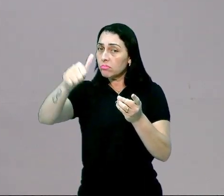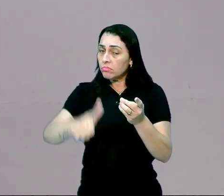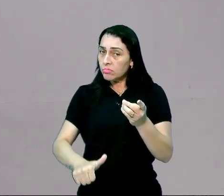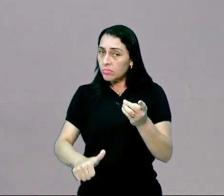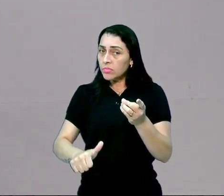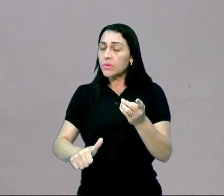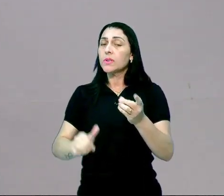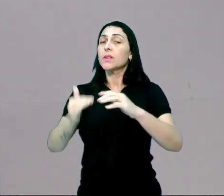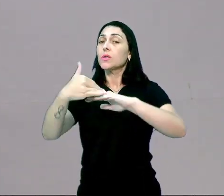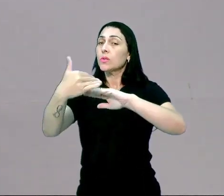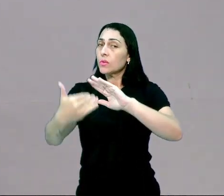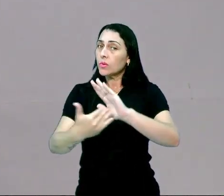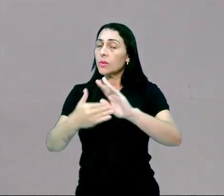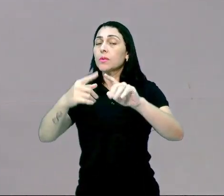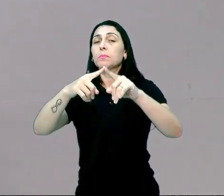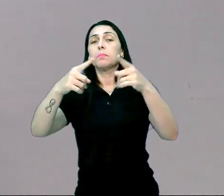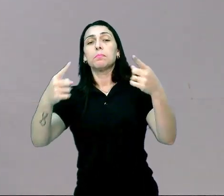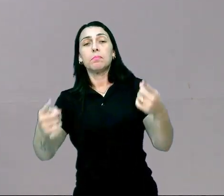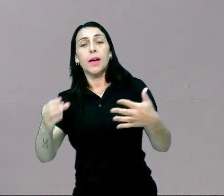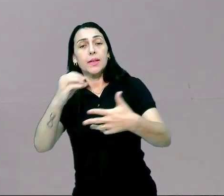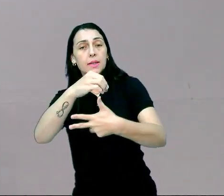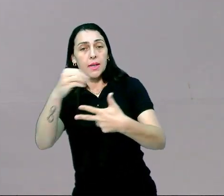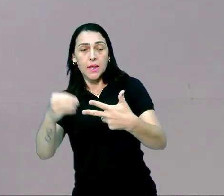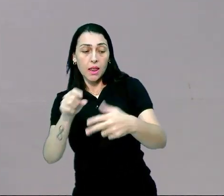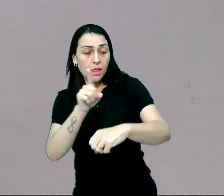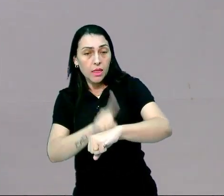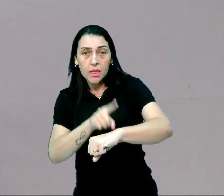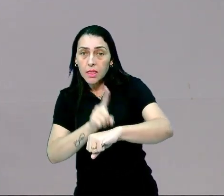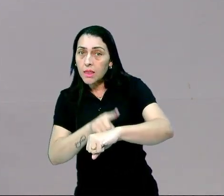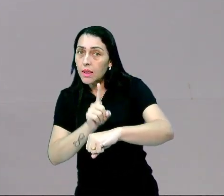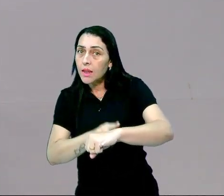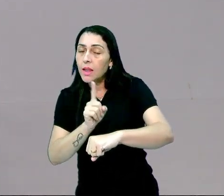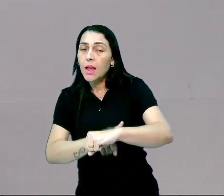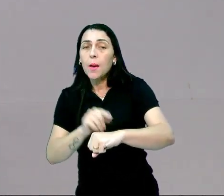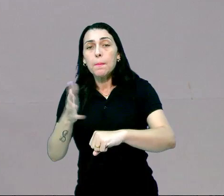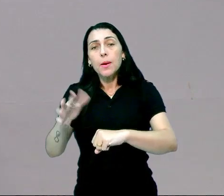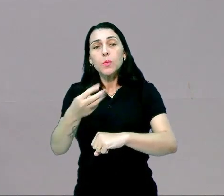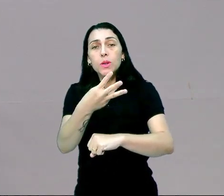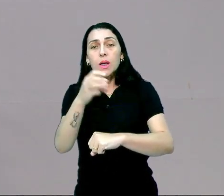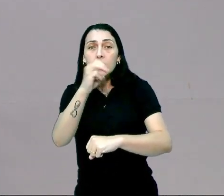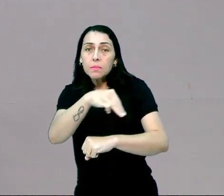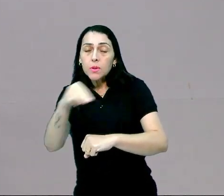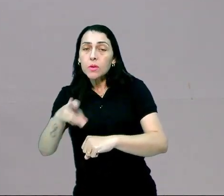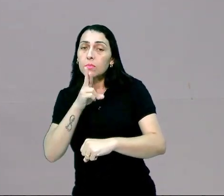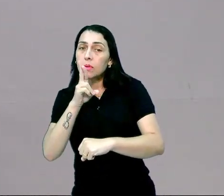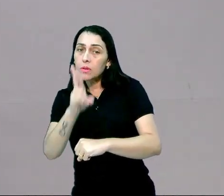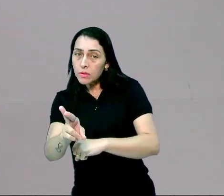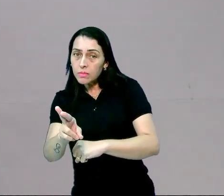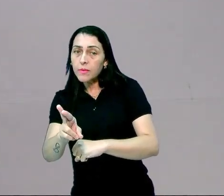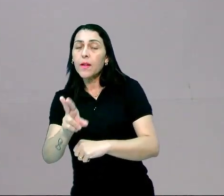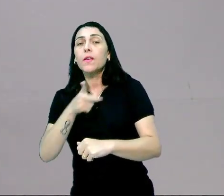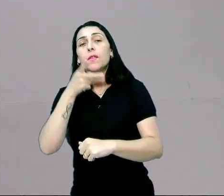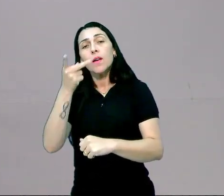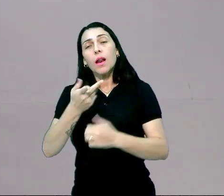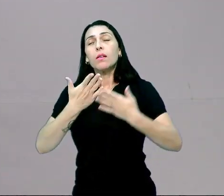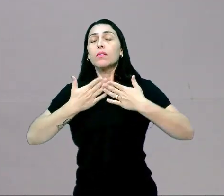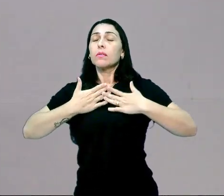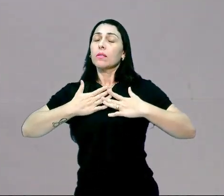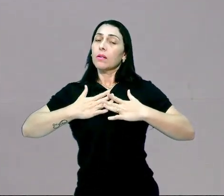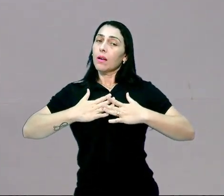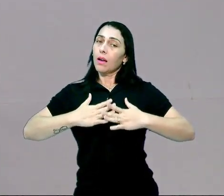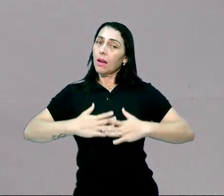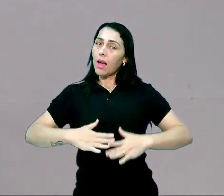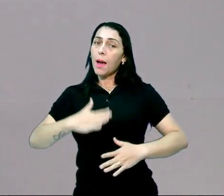por inteiro. Mas Enem é tempo. Então a gente vai ter mais ou menos uns 3 minutinhos para responder. Aqui eu tenho que falar com calma, porque